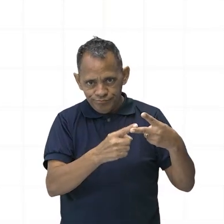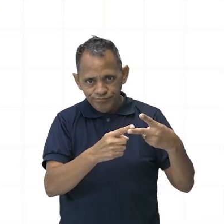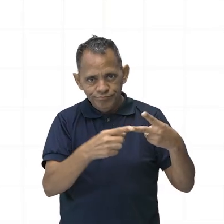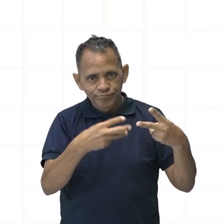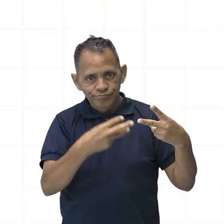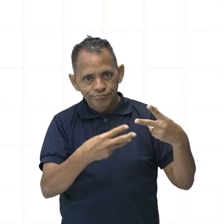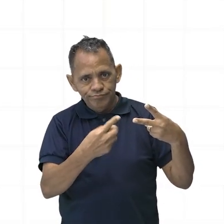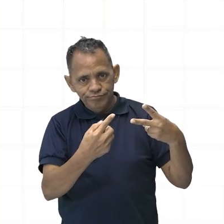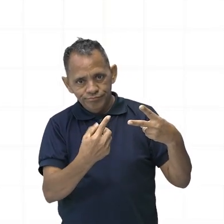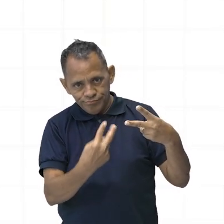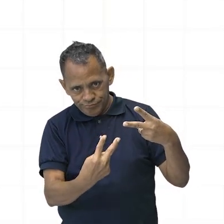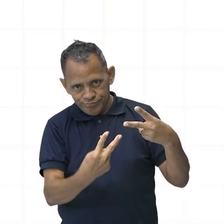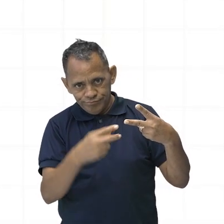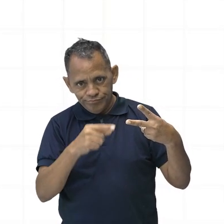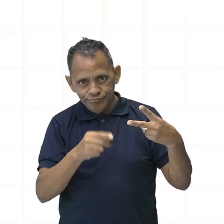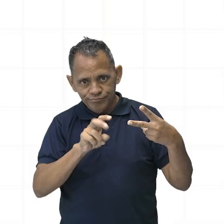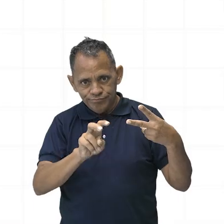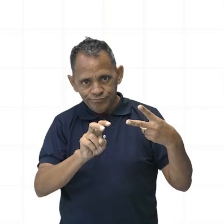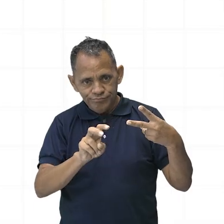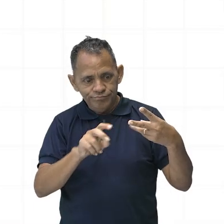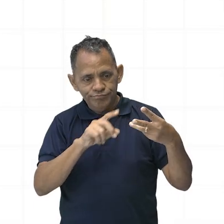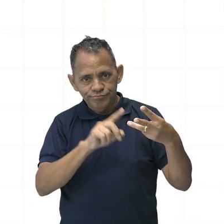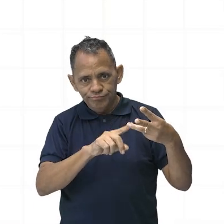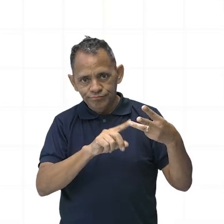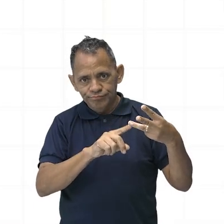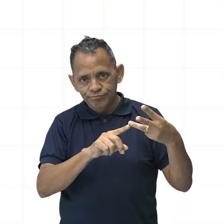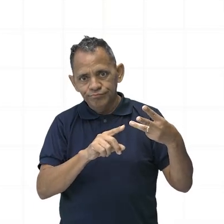ó, no segundo intervalo,